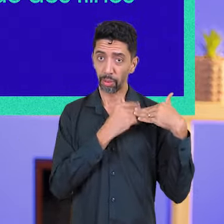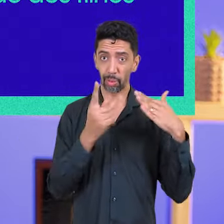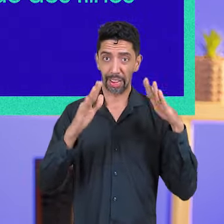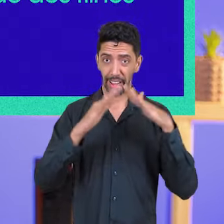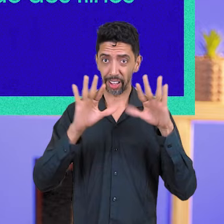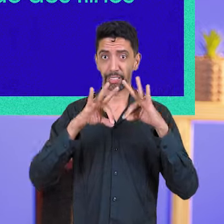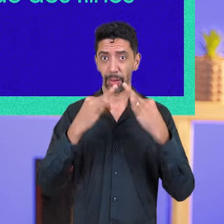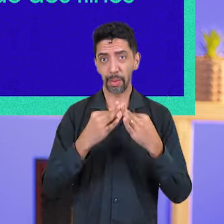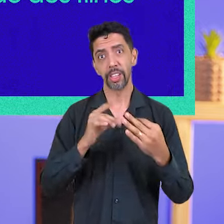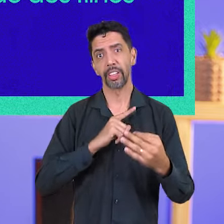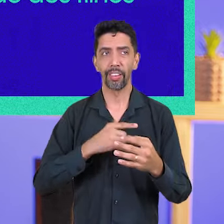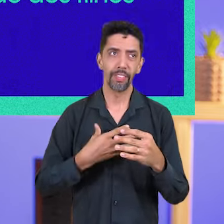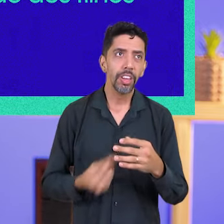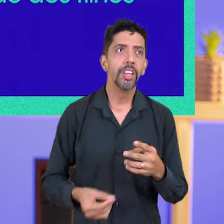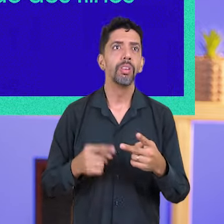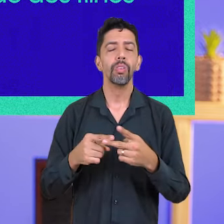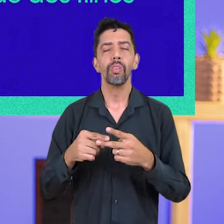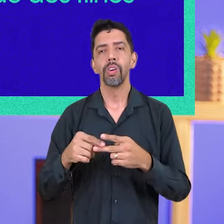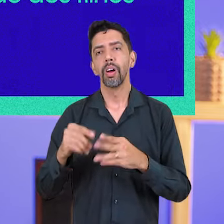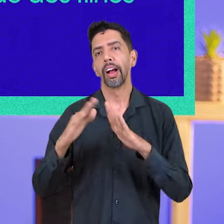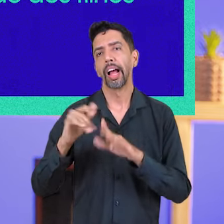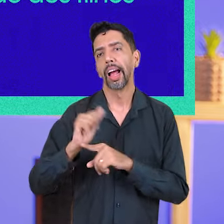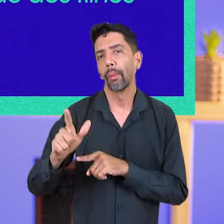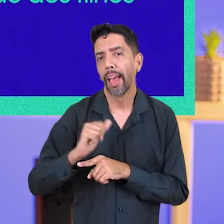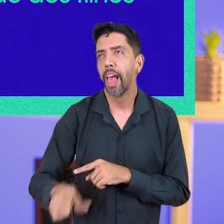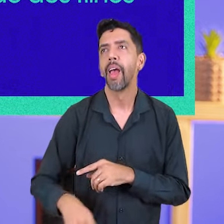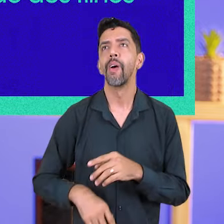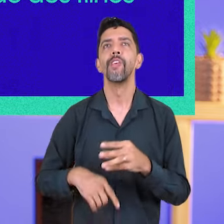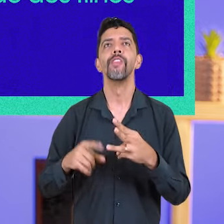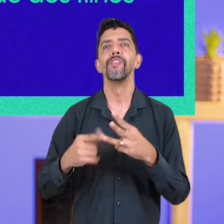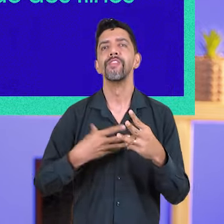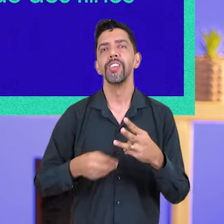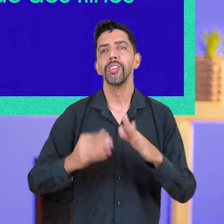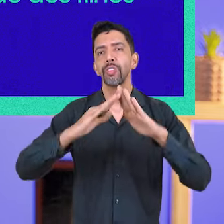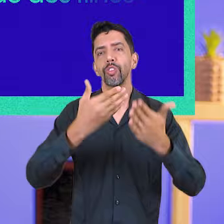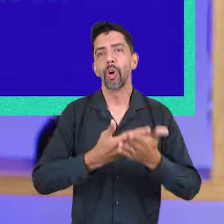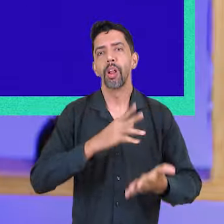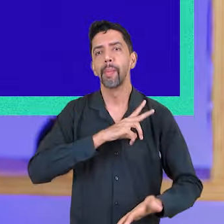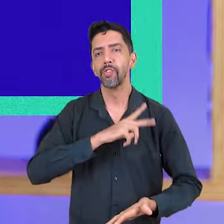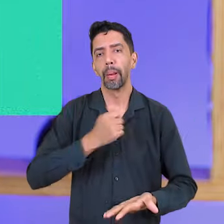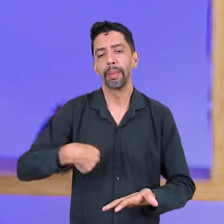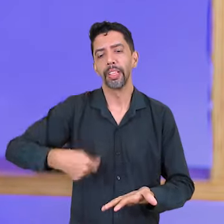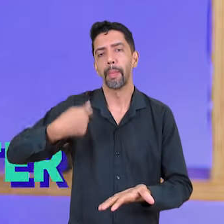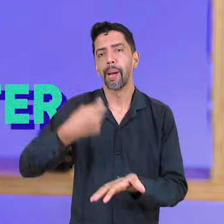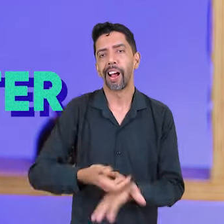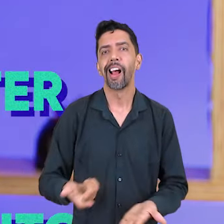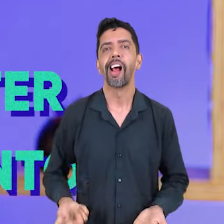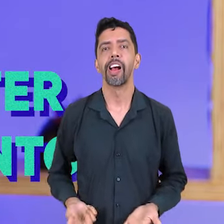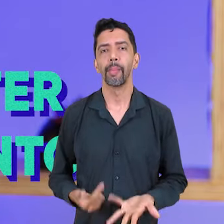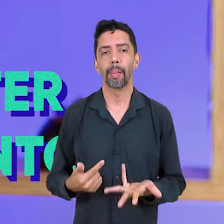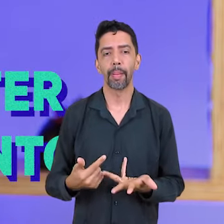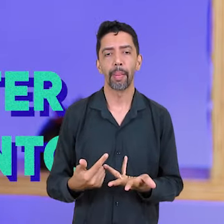da minha família, tenho filhos, moro de aluguel, tenho todos os compromissos de estudos dos meus filhos. Olha bem, quanto eu